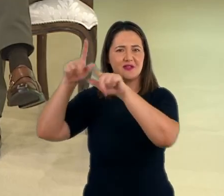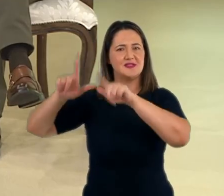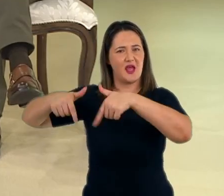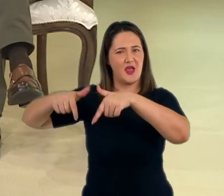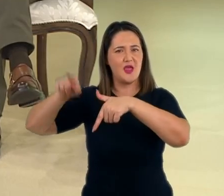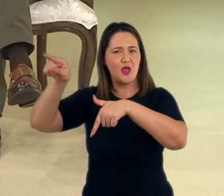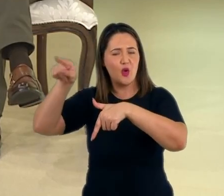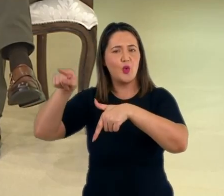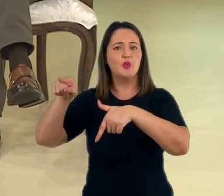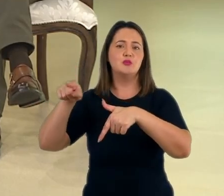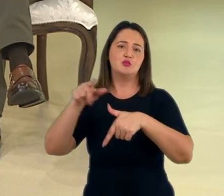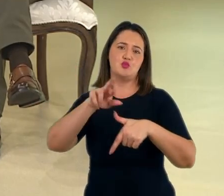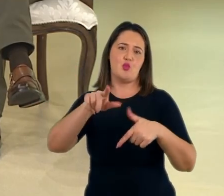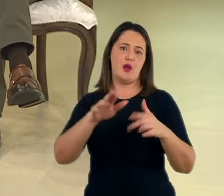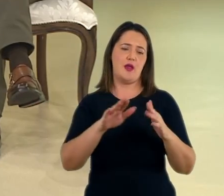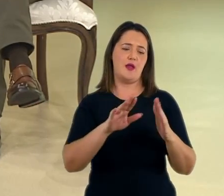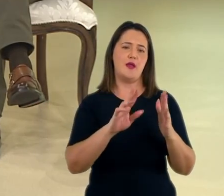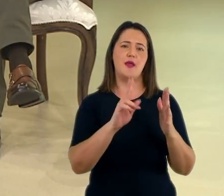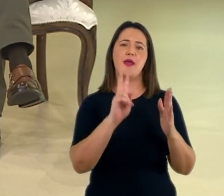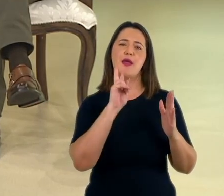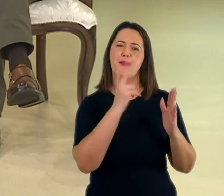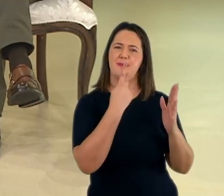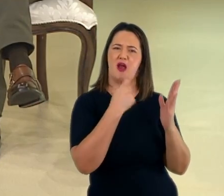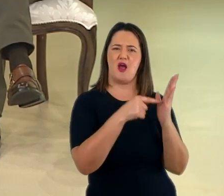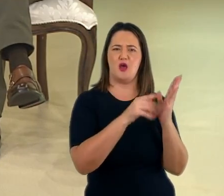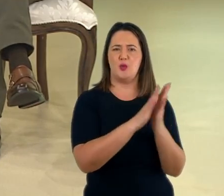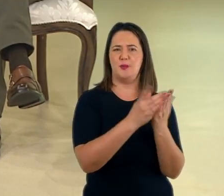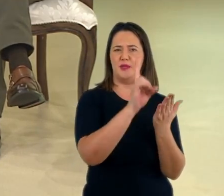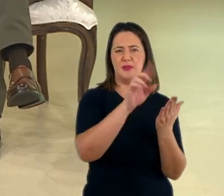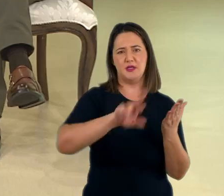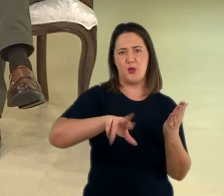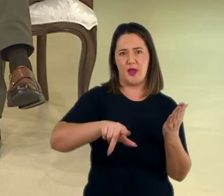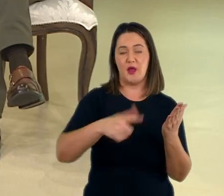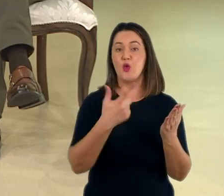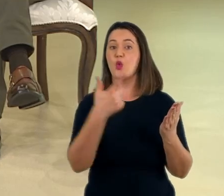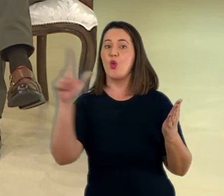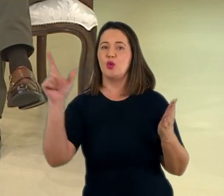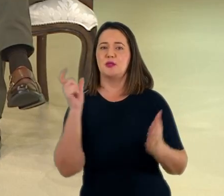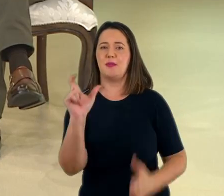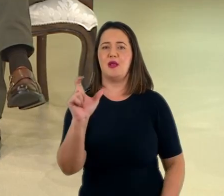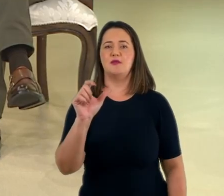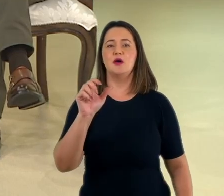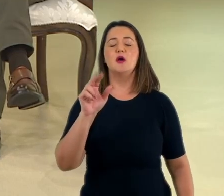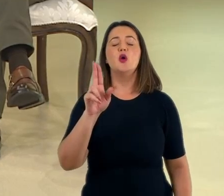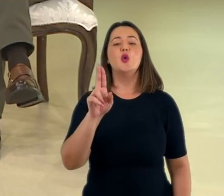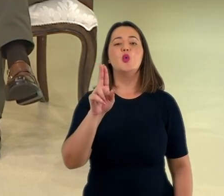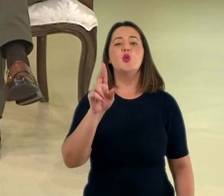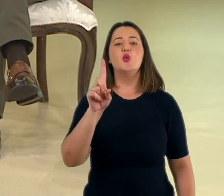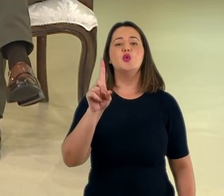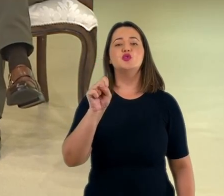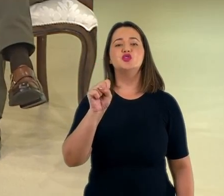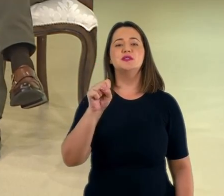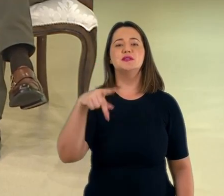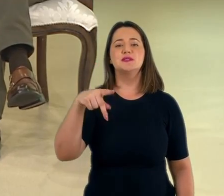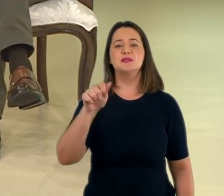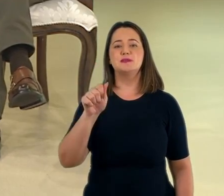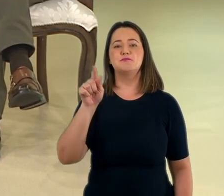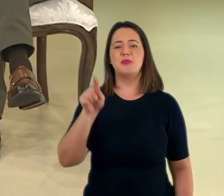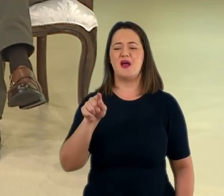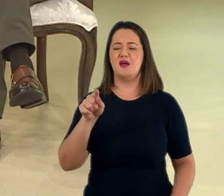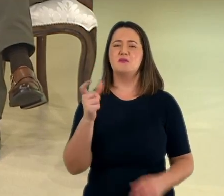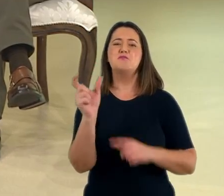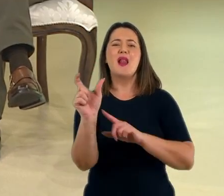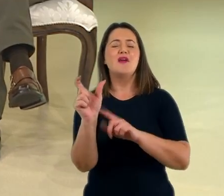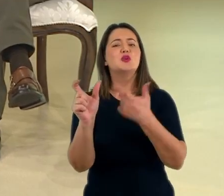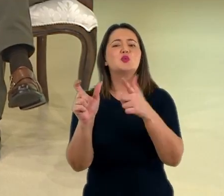hebraico bíblico. Ela provavelmente veio até do idioma Yiddish. É a palavra chutzpah. Chutzpah é difícil de traduzir